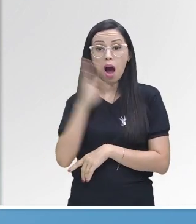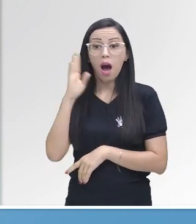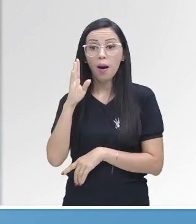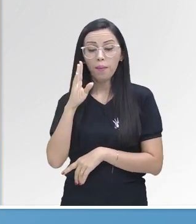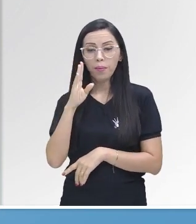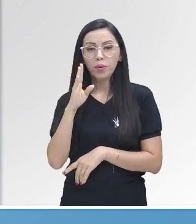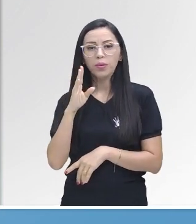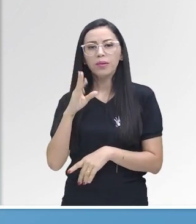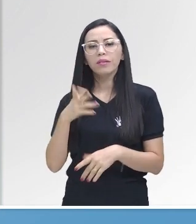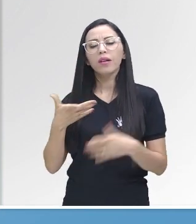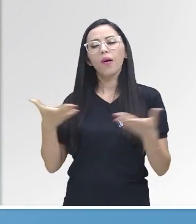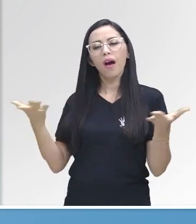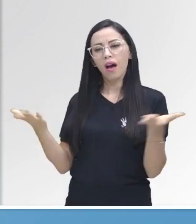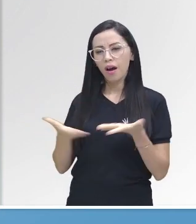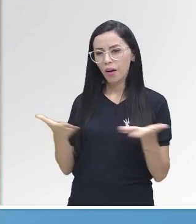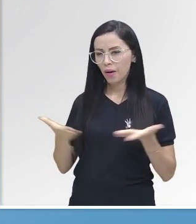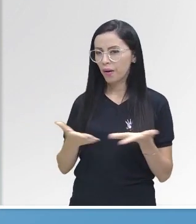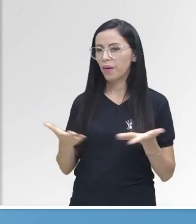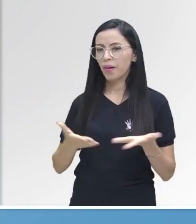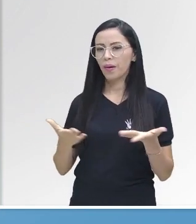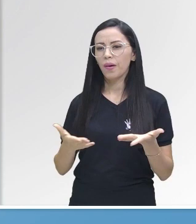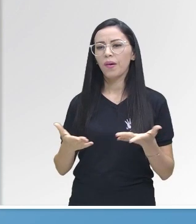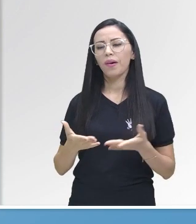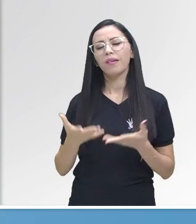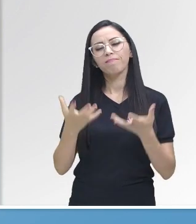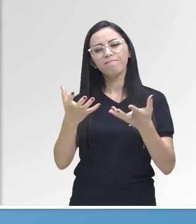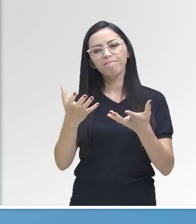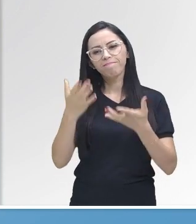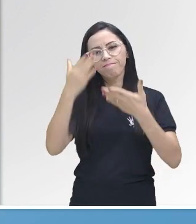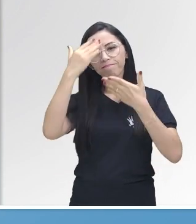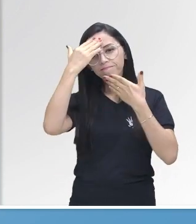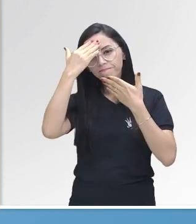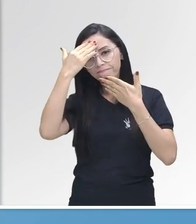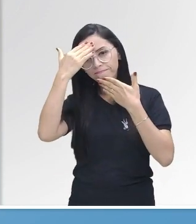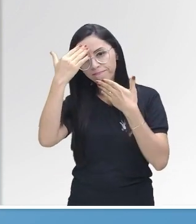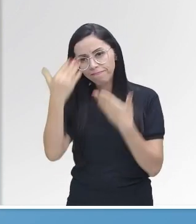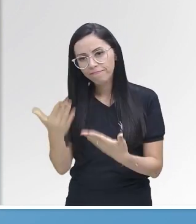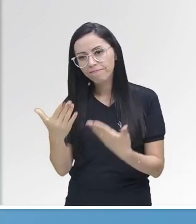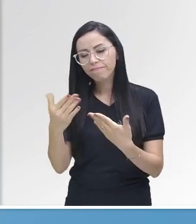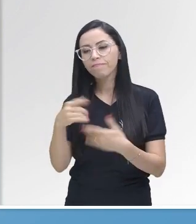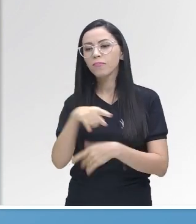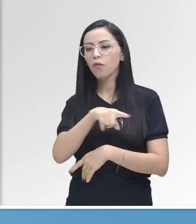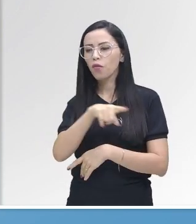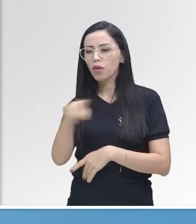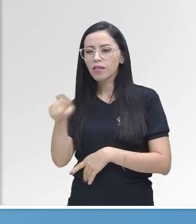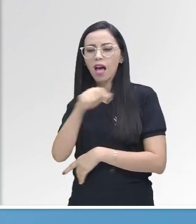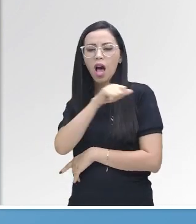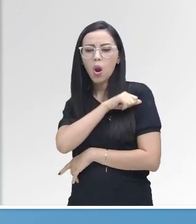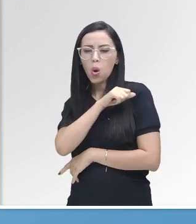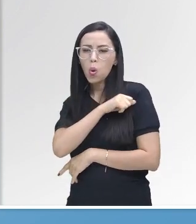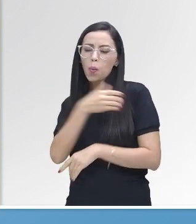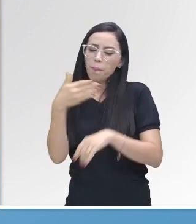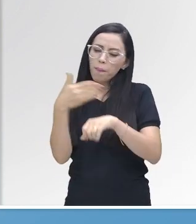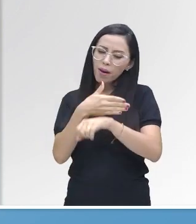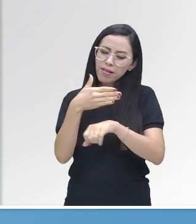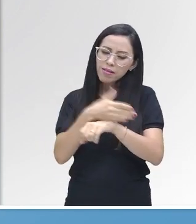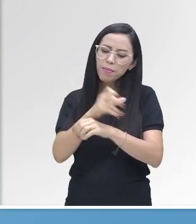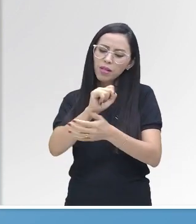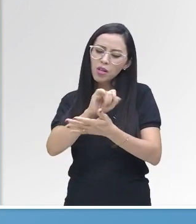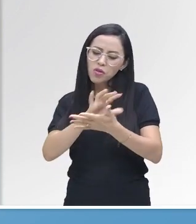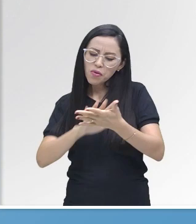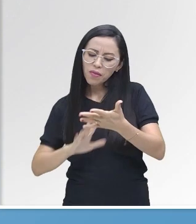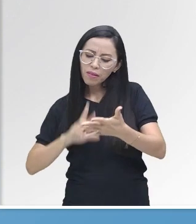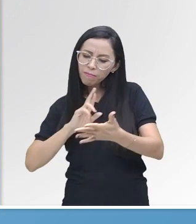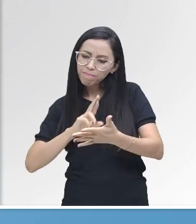bem, então agora só quero te agradecer por você estar participando, estar fazendo as atividades e olha